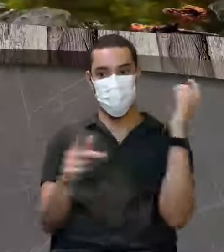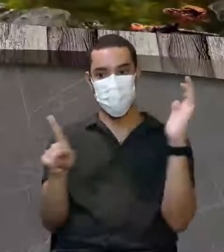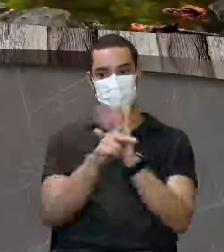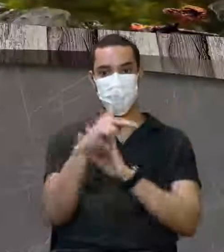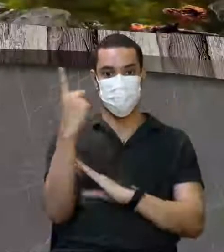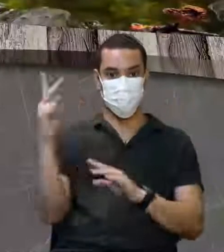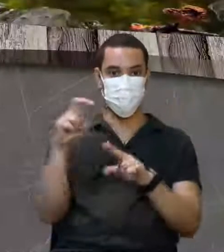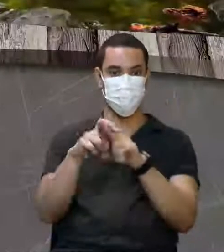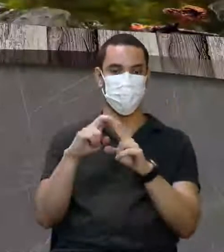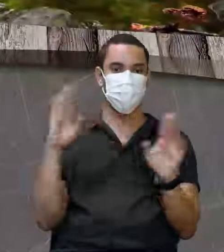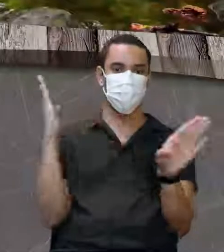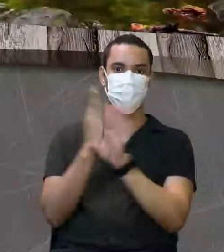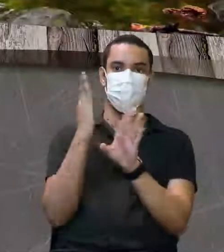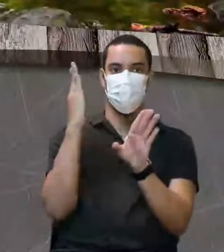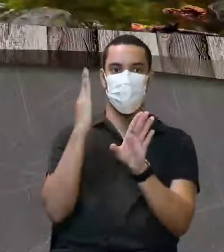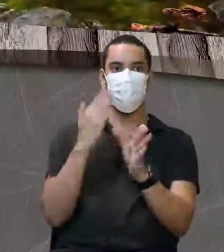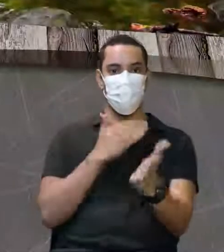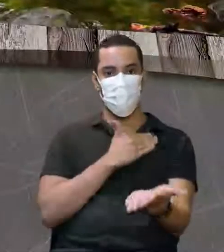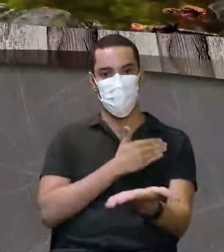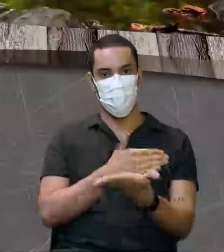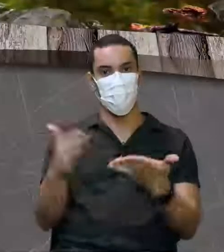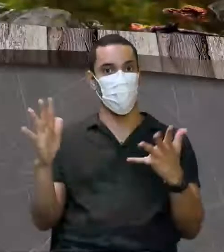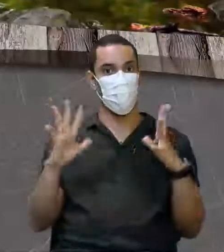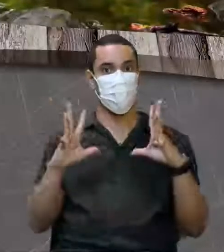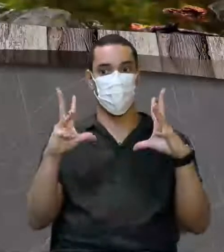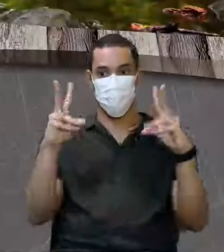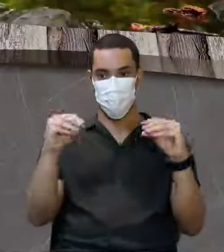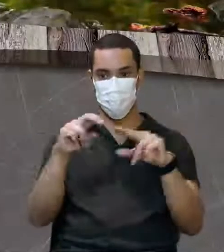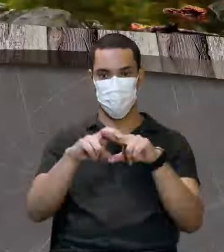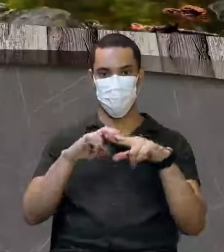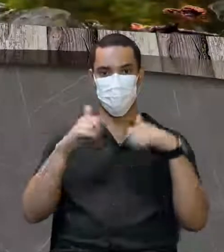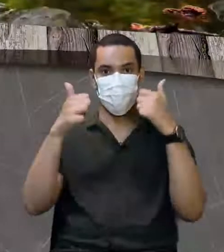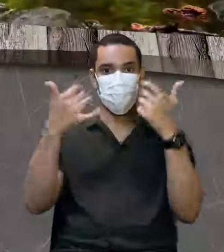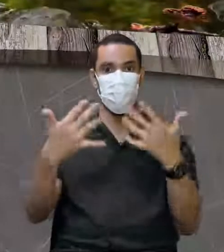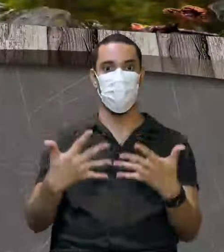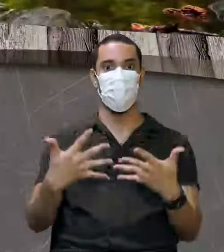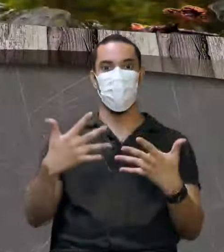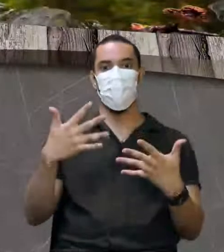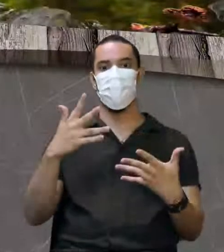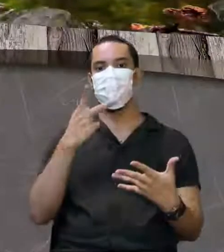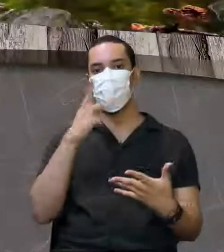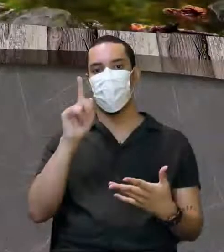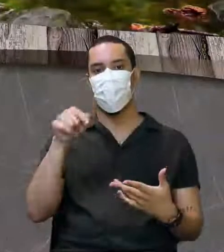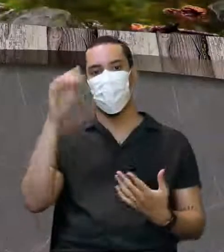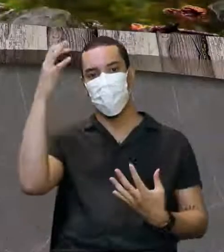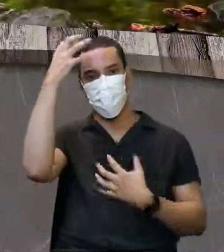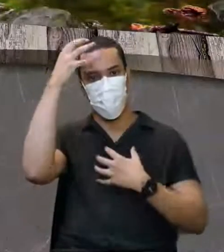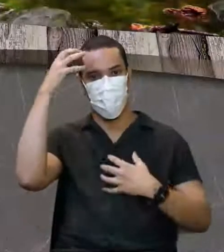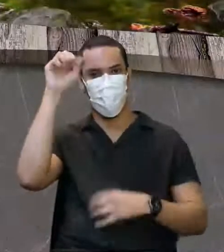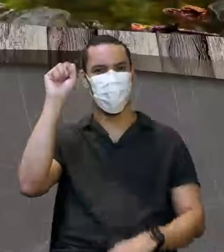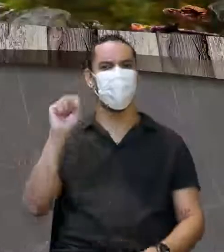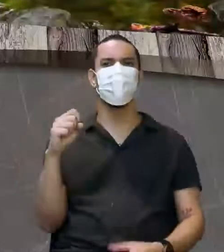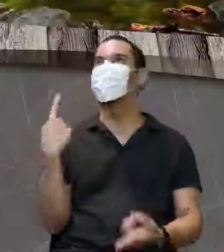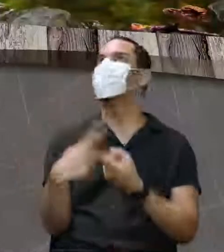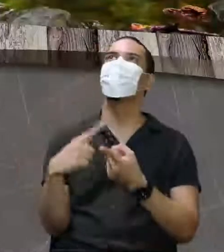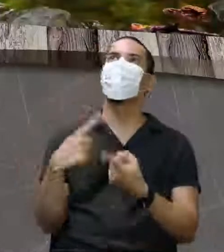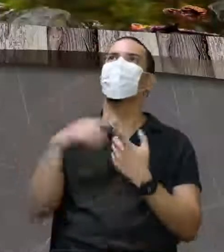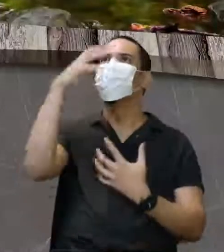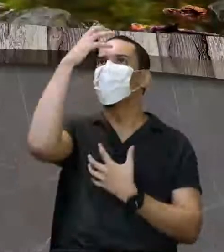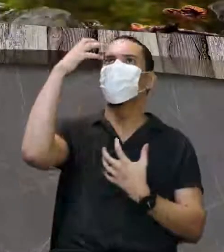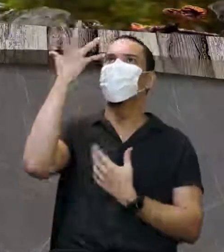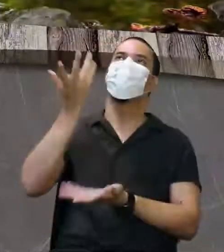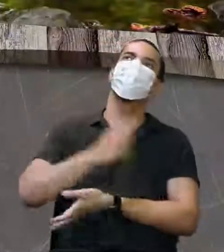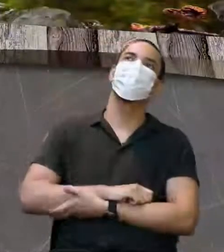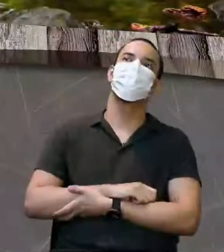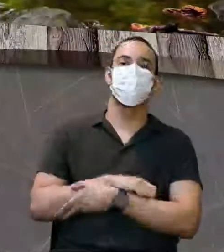E os Australopithecus foram que iniciaram, então, todo esse processo. Por isso são chamados macacos do sul. Por que macaco, professor? A gente não surgiu